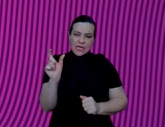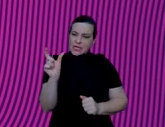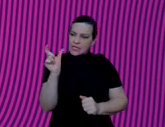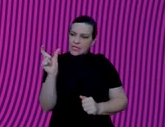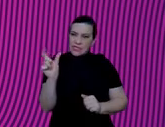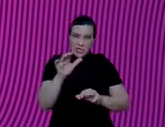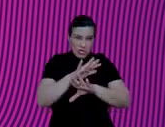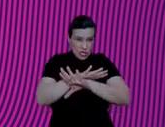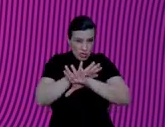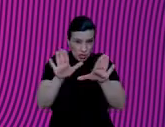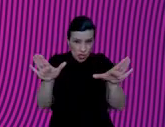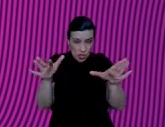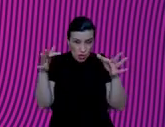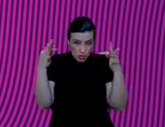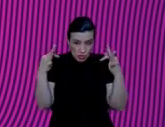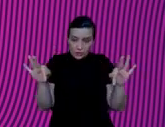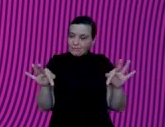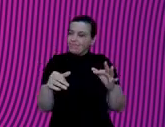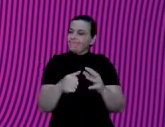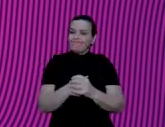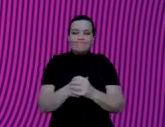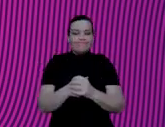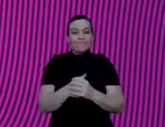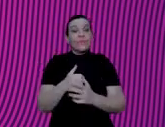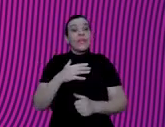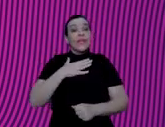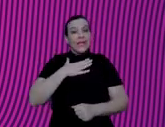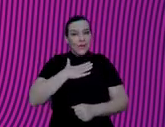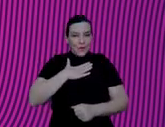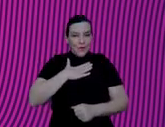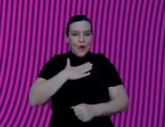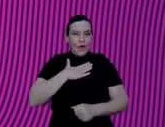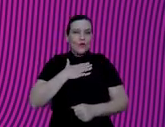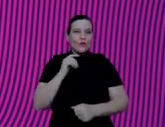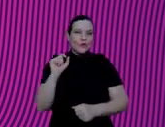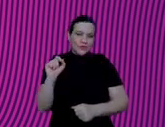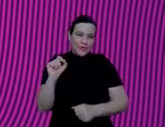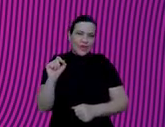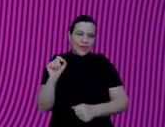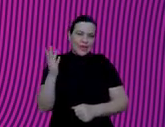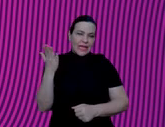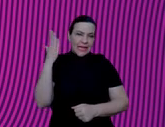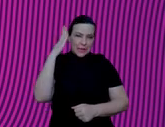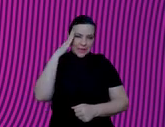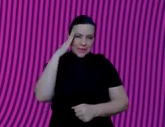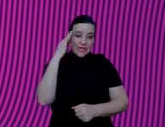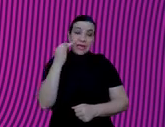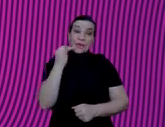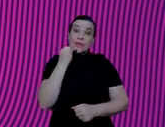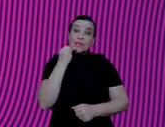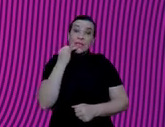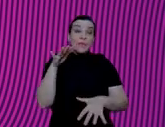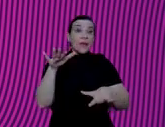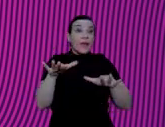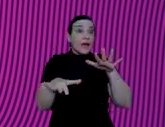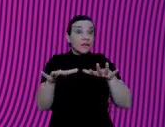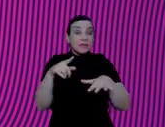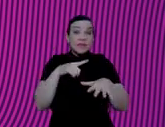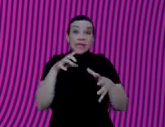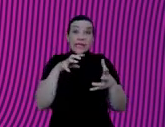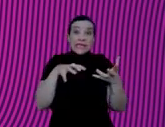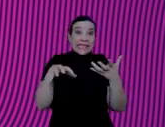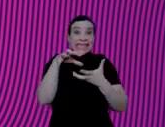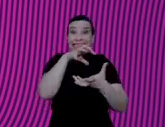eu gosto, às vezes, sei que você também, João, a gente joga o inverso, né? A noção de que, por exemplo, existe crise de enxaqueca sem dor de